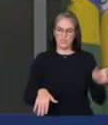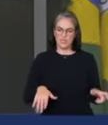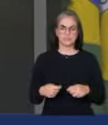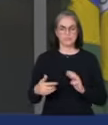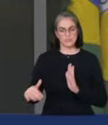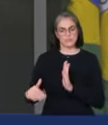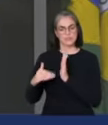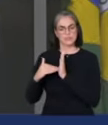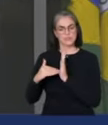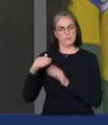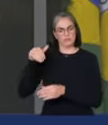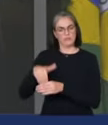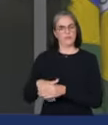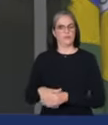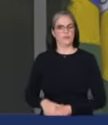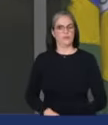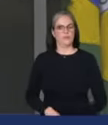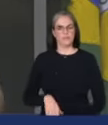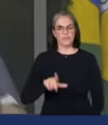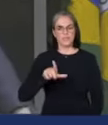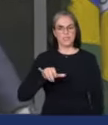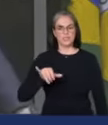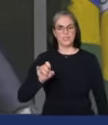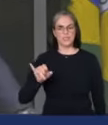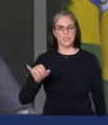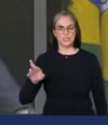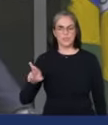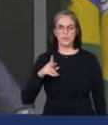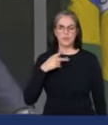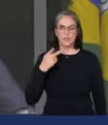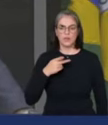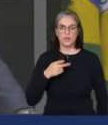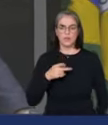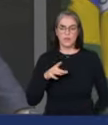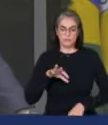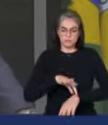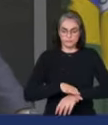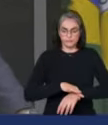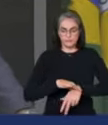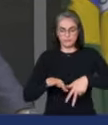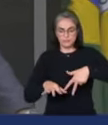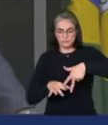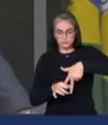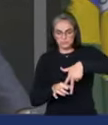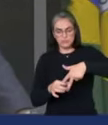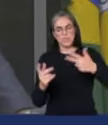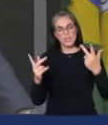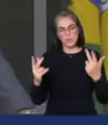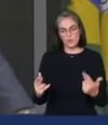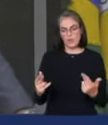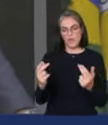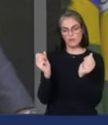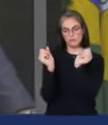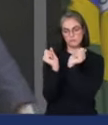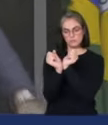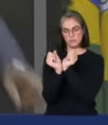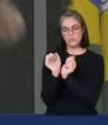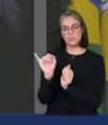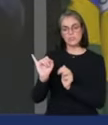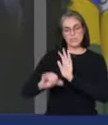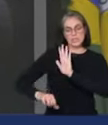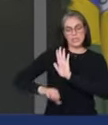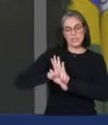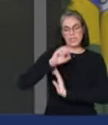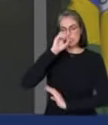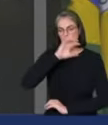empichado. Lazier Martins disse, tornozeleiras são necessárias para criminosos, como algemas seriam adequadas para autoridades